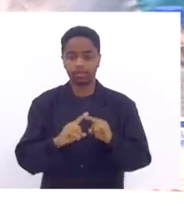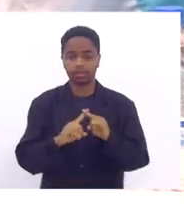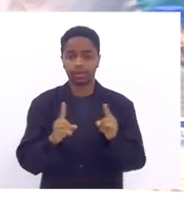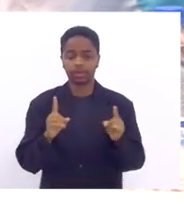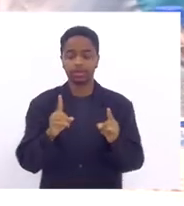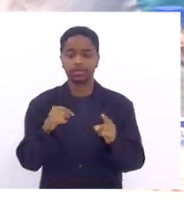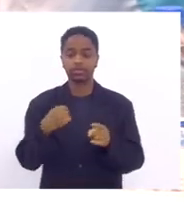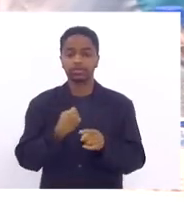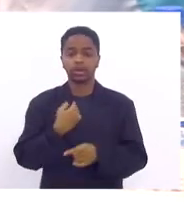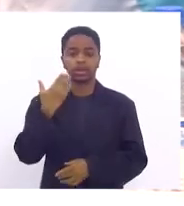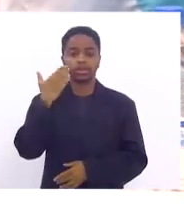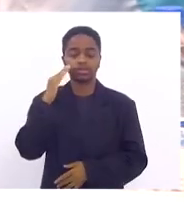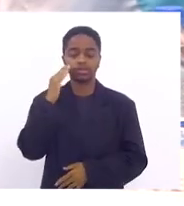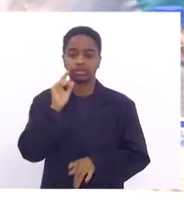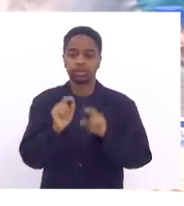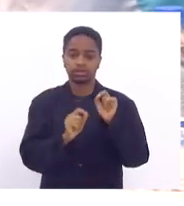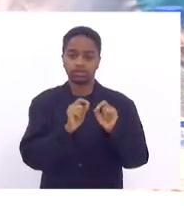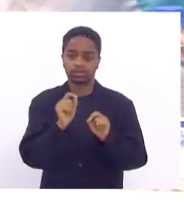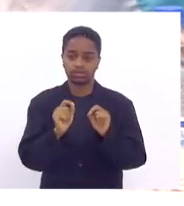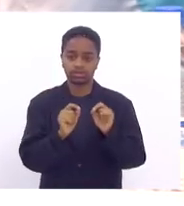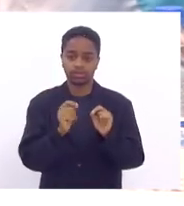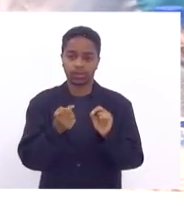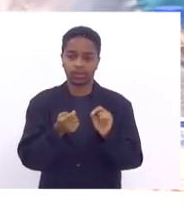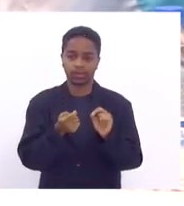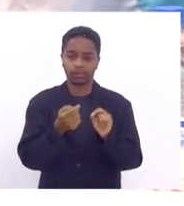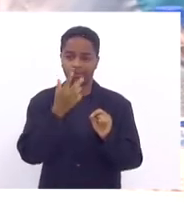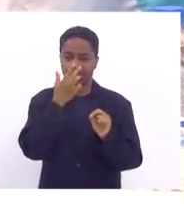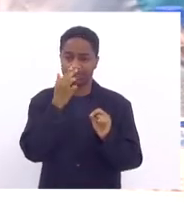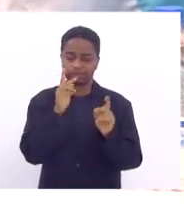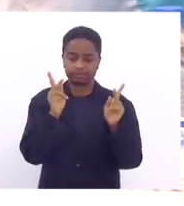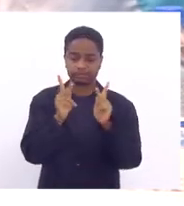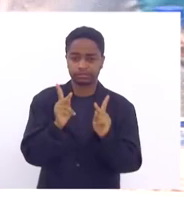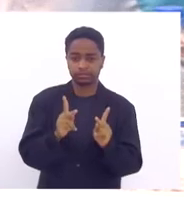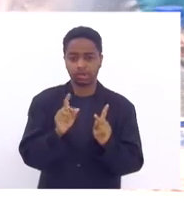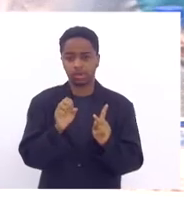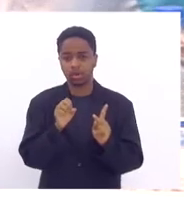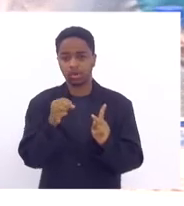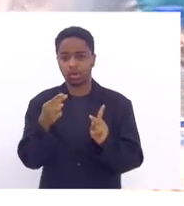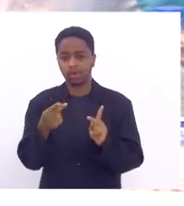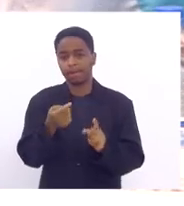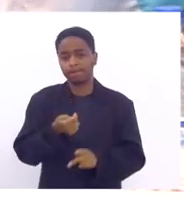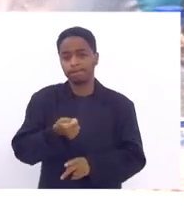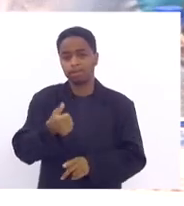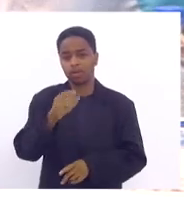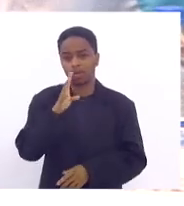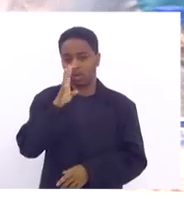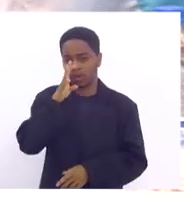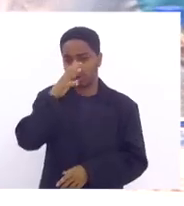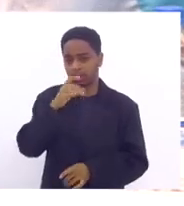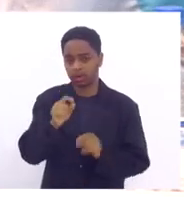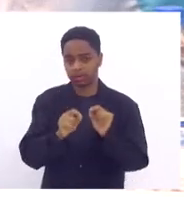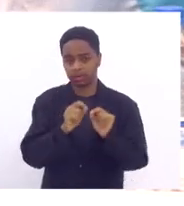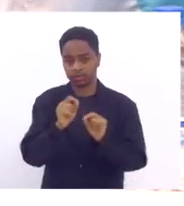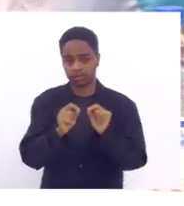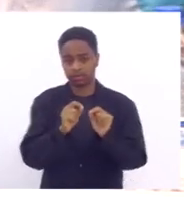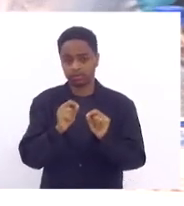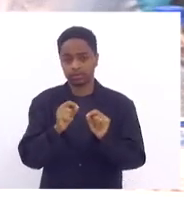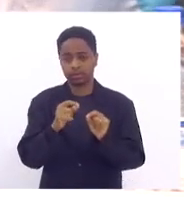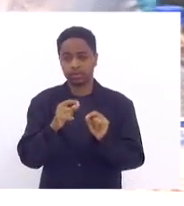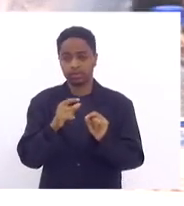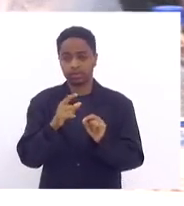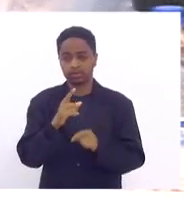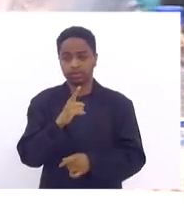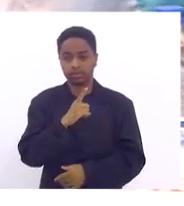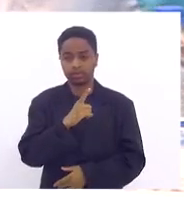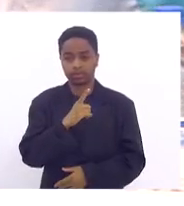entende de forma Quase pacífica ou enfim com muita pouca resistência que há um que o